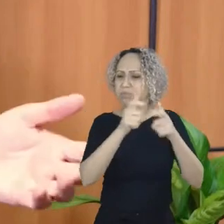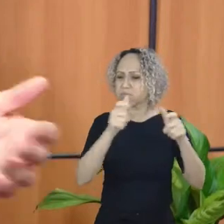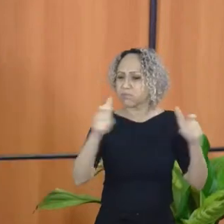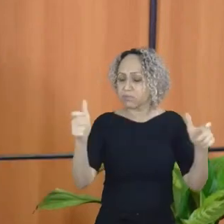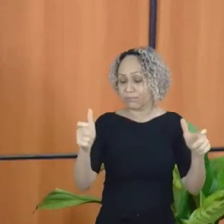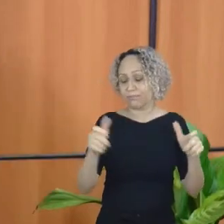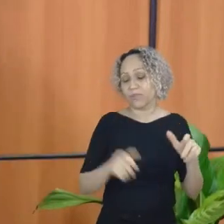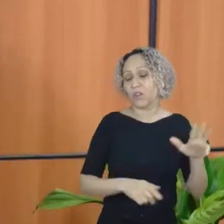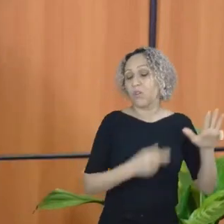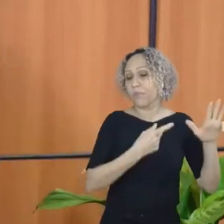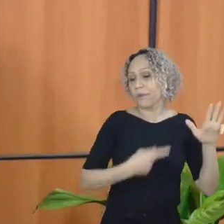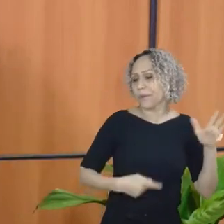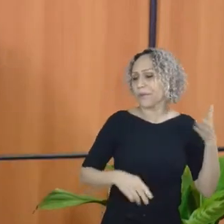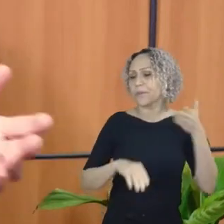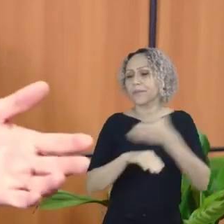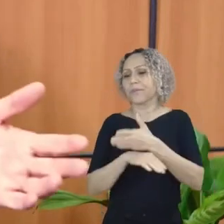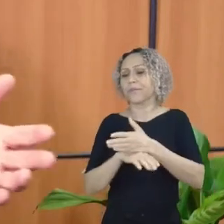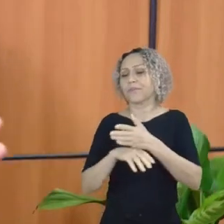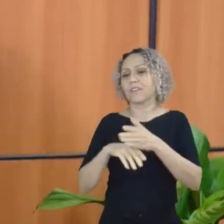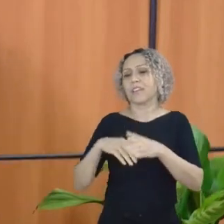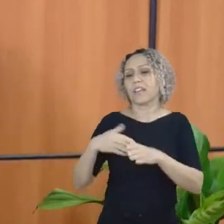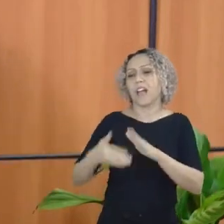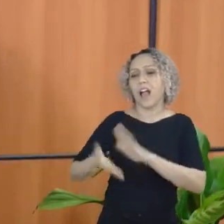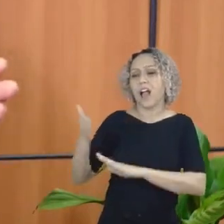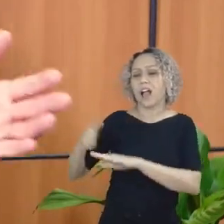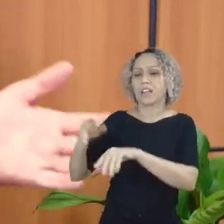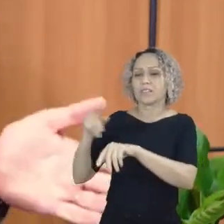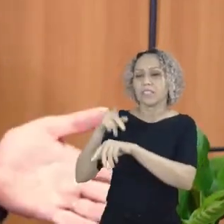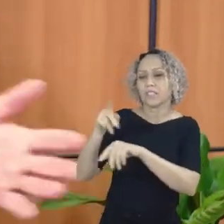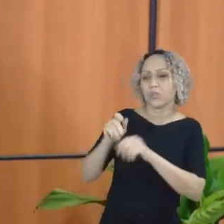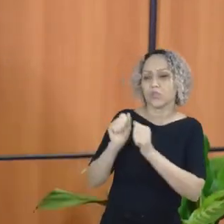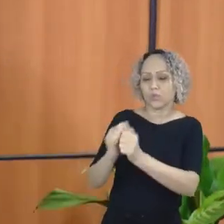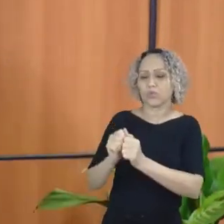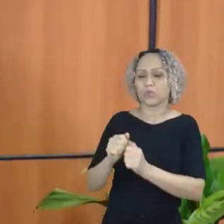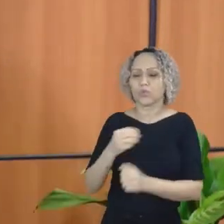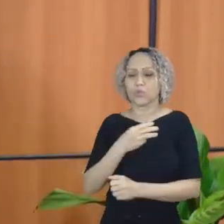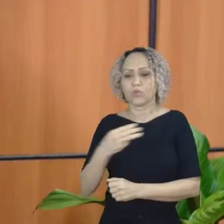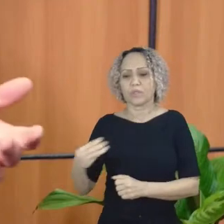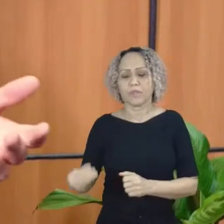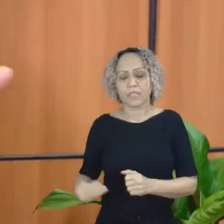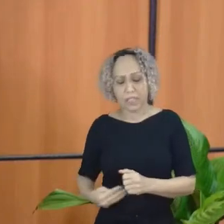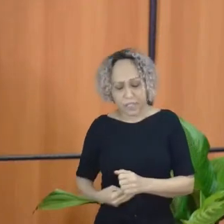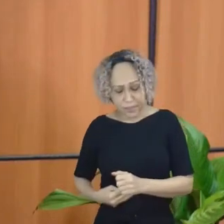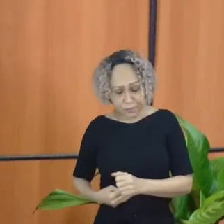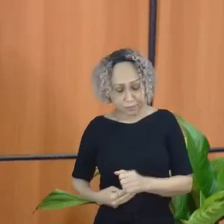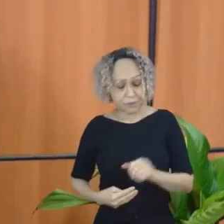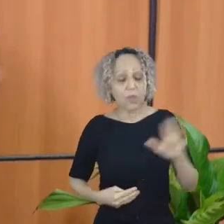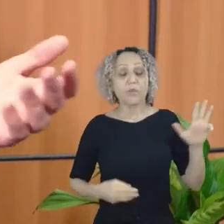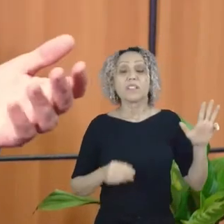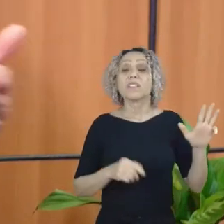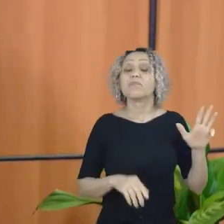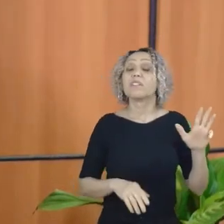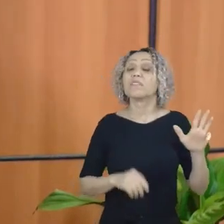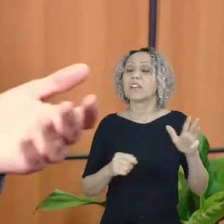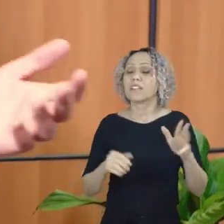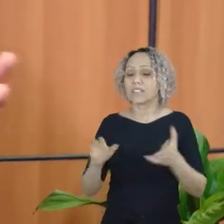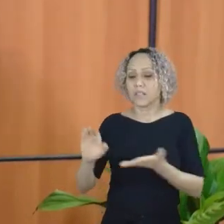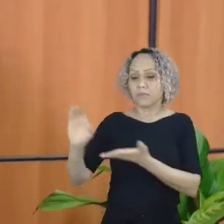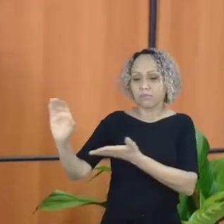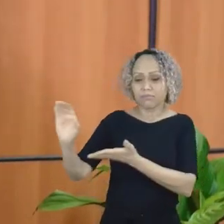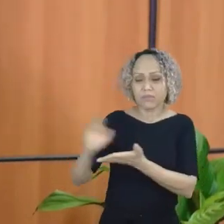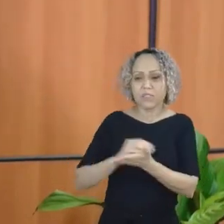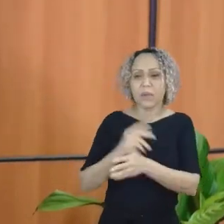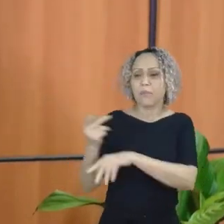os seus ministros, que busca sempre investimento. O presidente abriu mais de 100